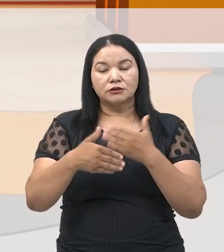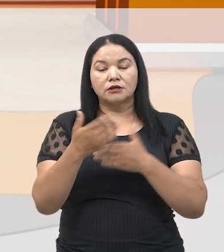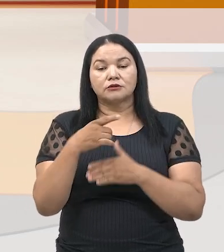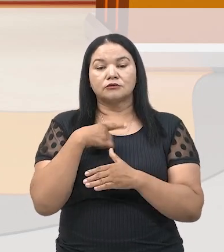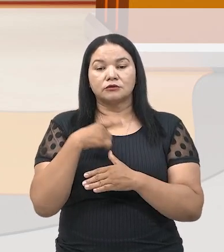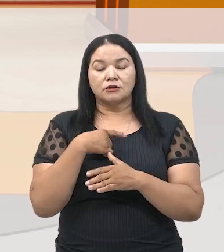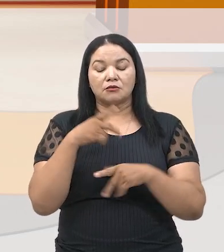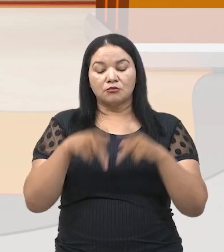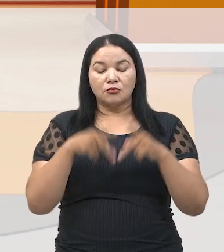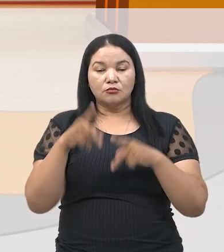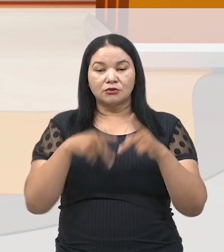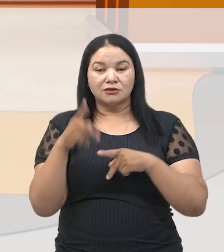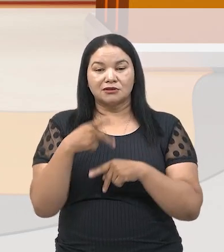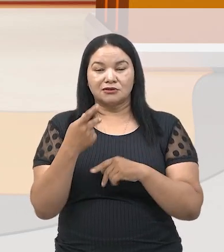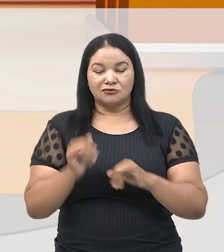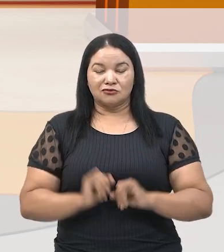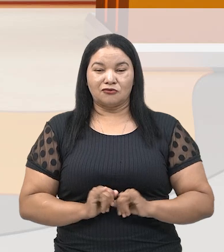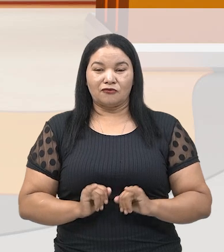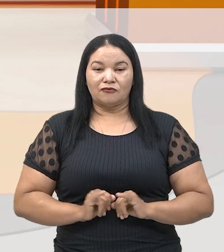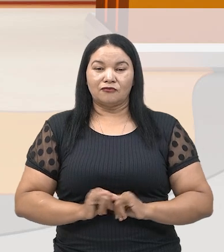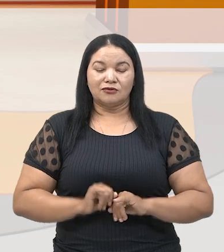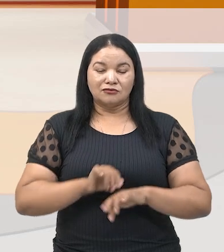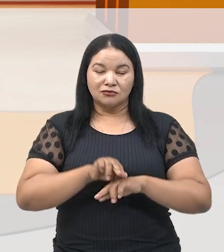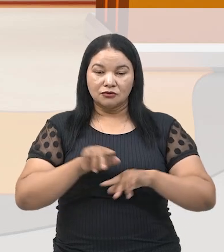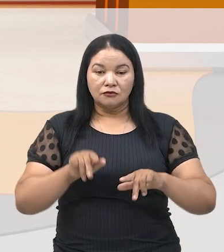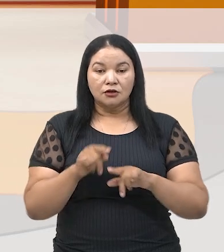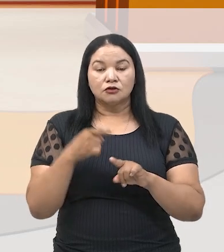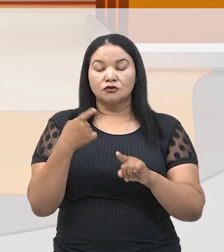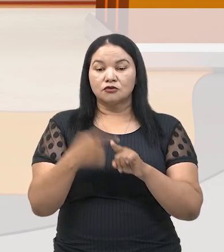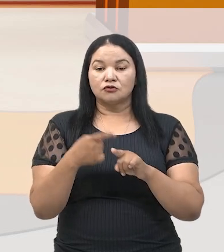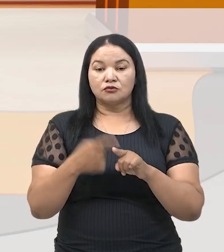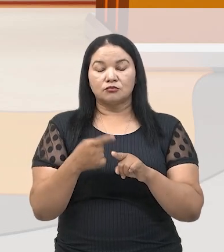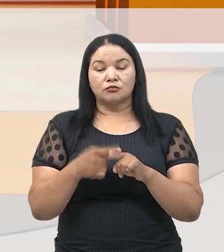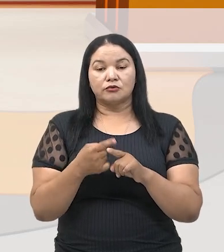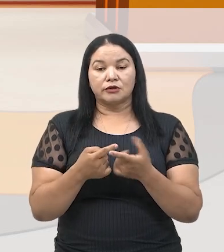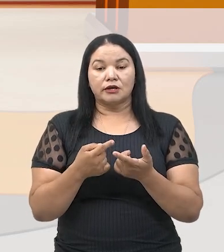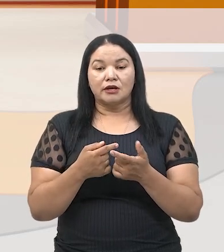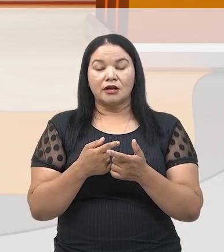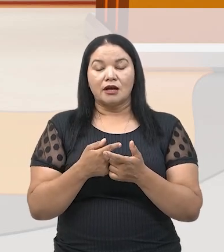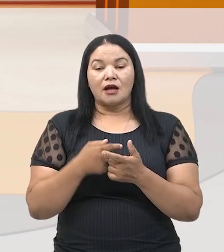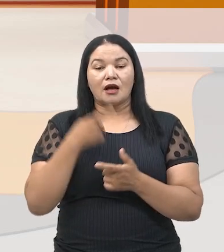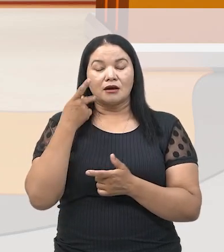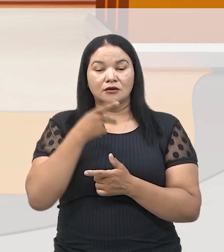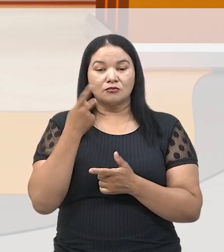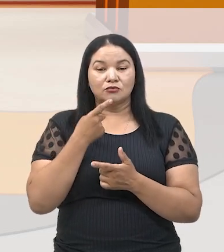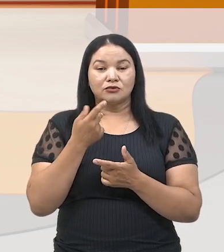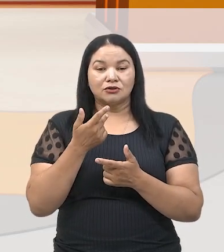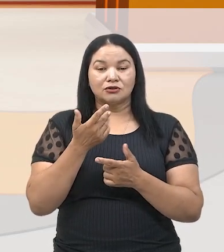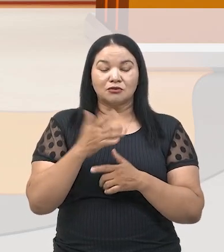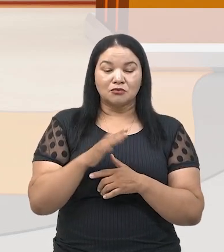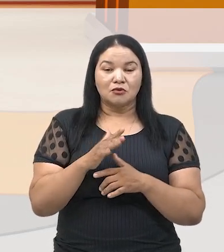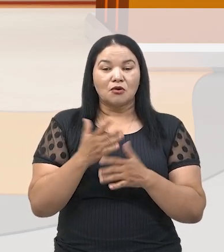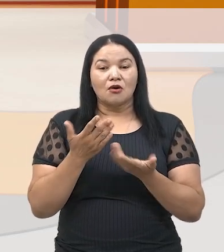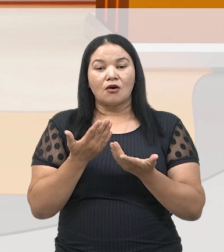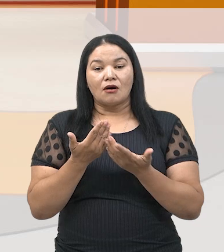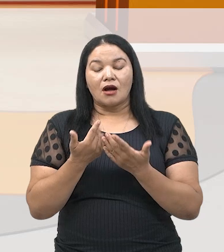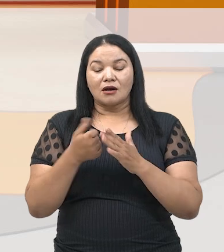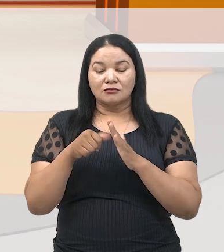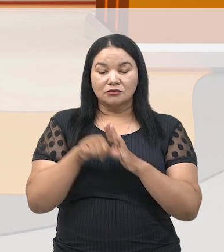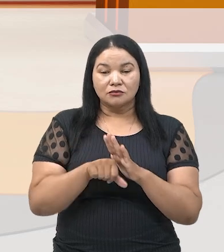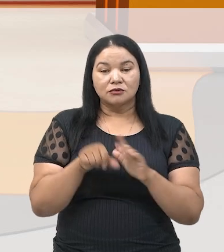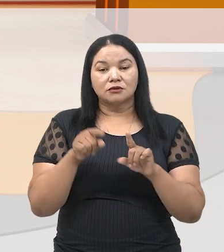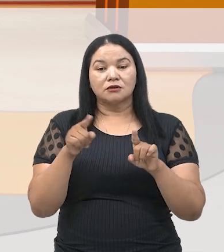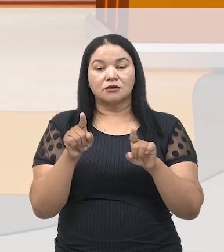populações ali que estavam sofrendo bastante por conta dessa instabilidade, por conta dessa incerteza, por conta também